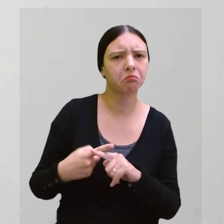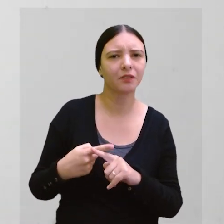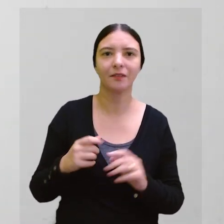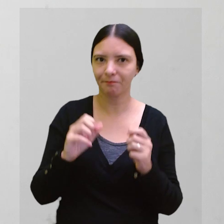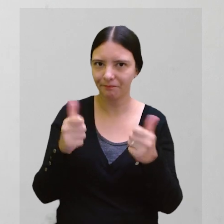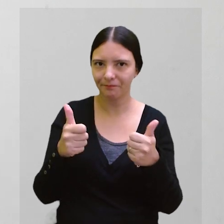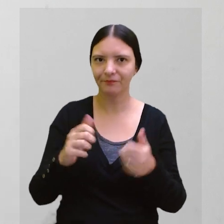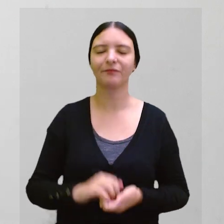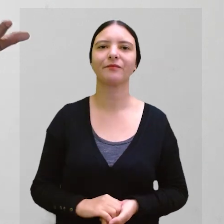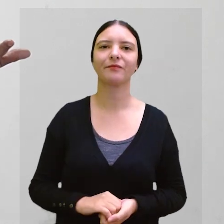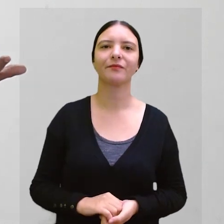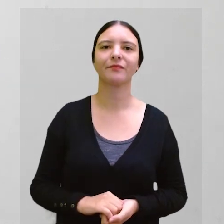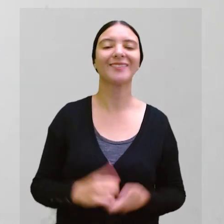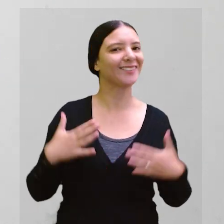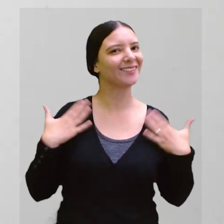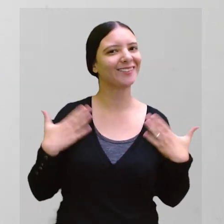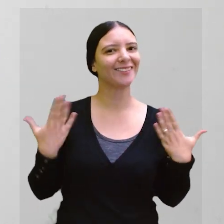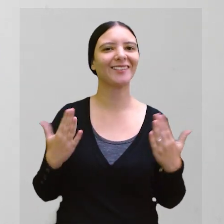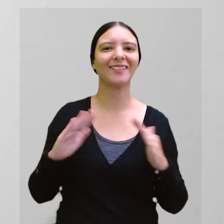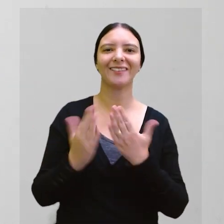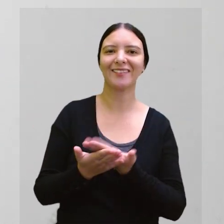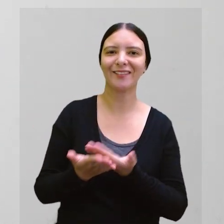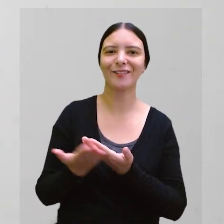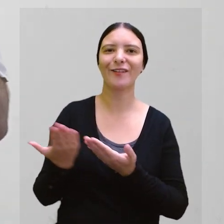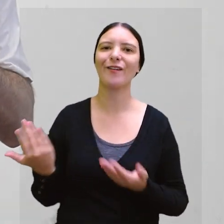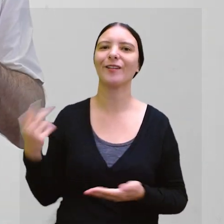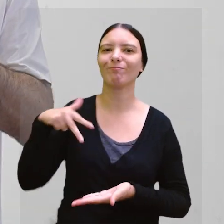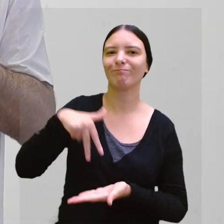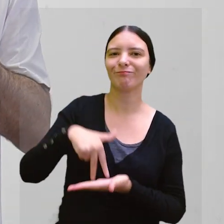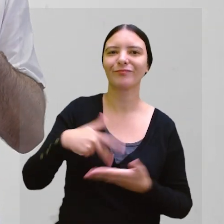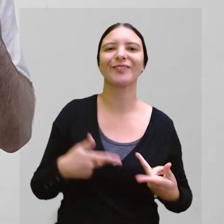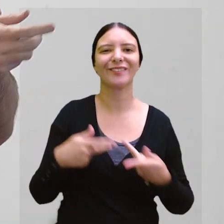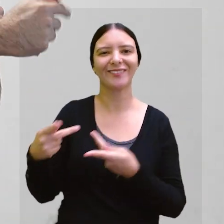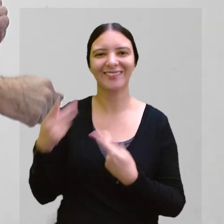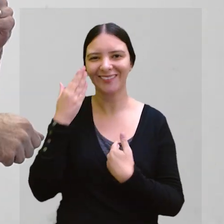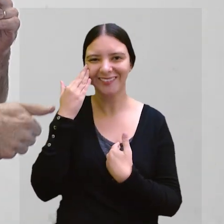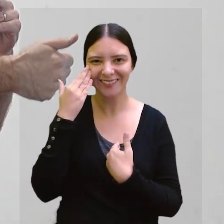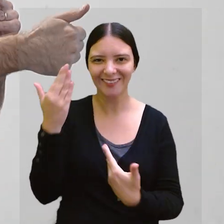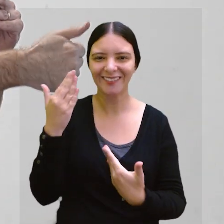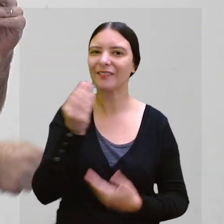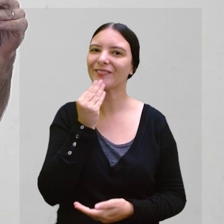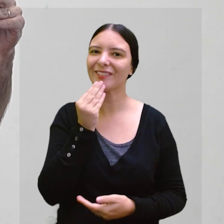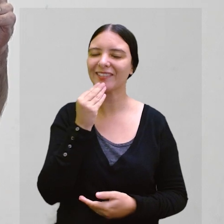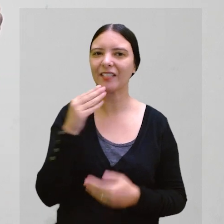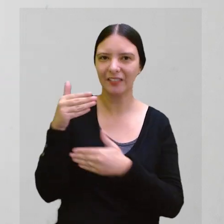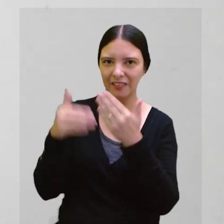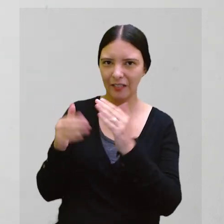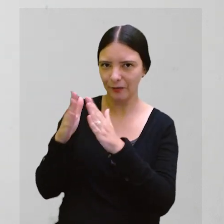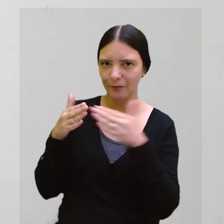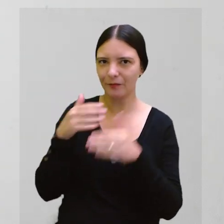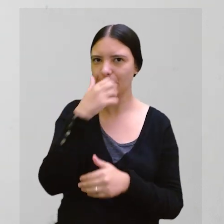tá bom? É uma alegria estar aqui na escola, brigadíssimo pelo convite, pela oportunidade. Você passa o slide,